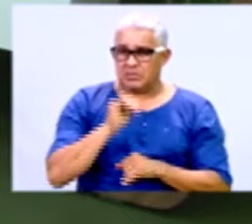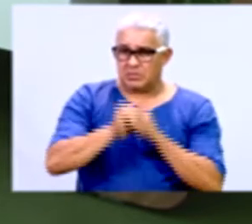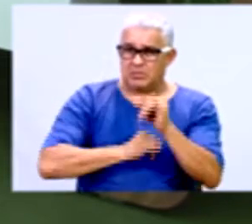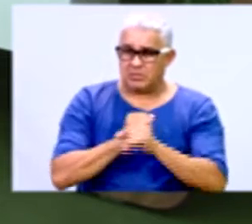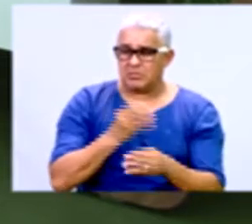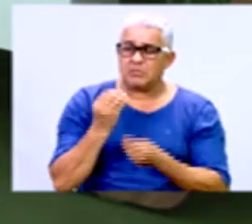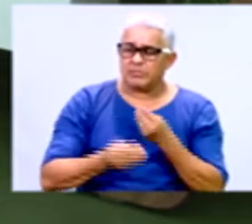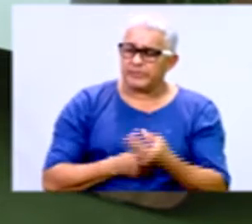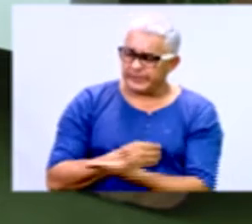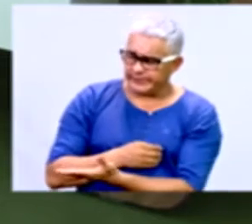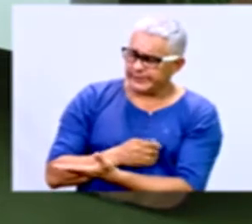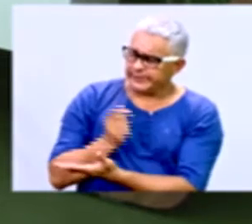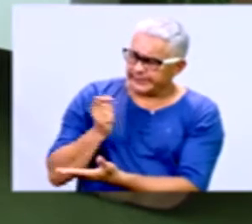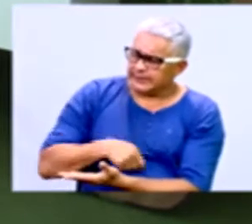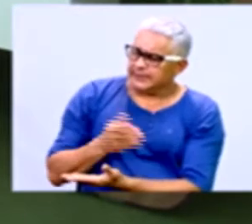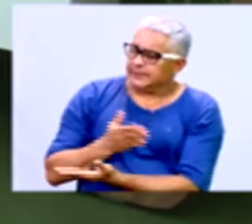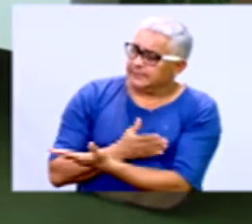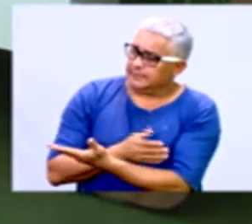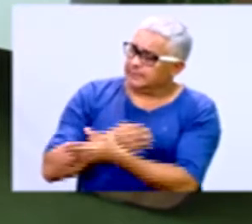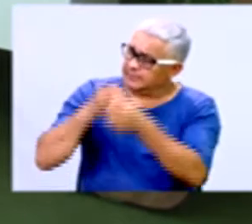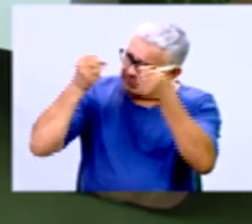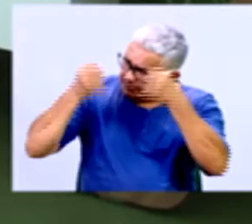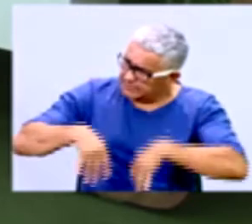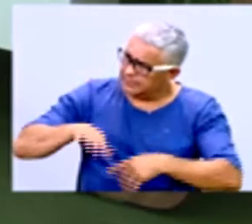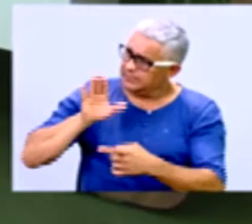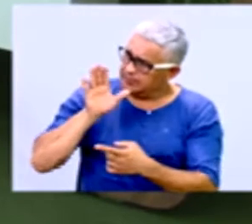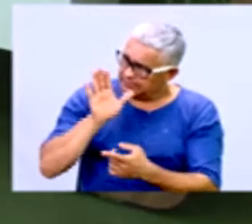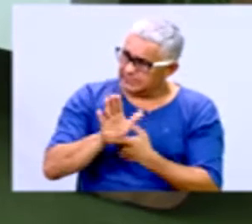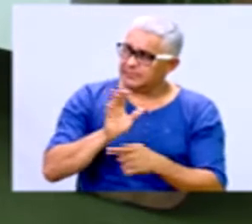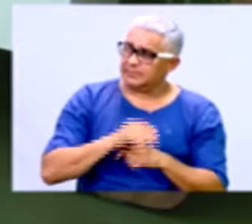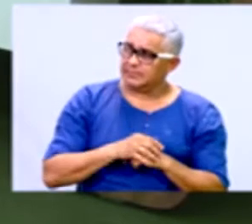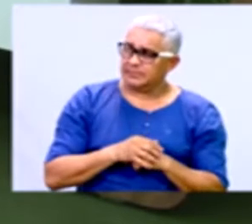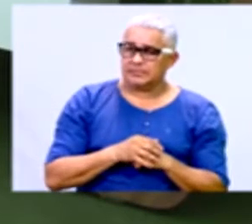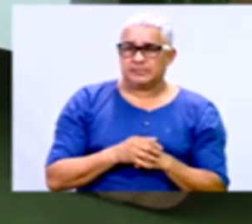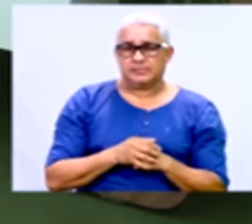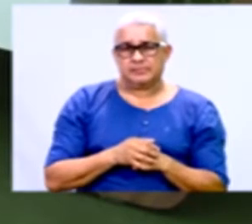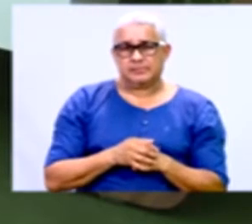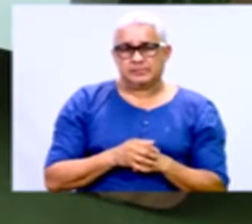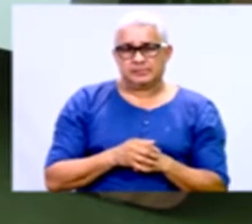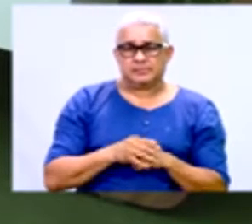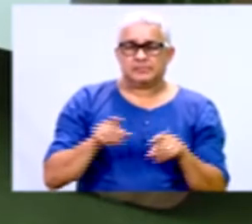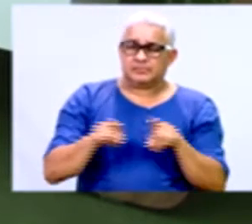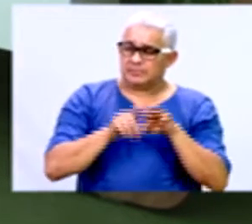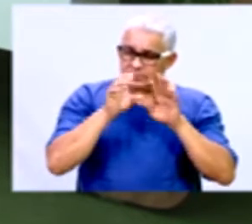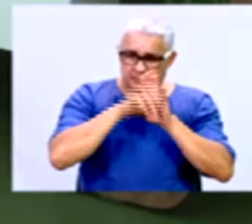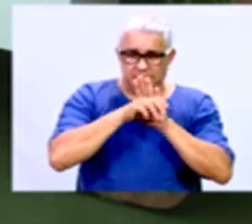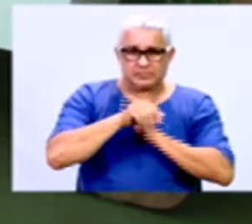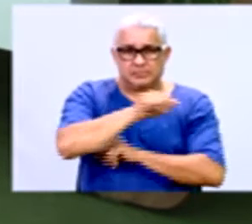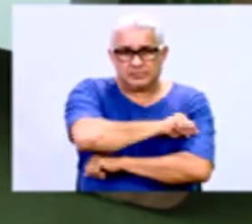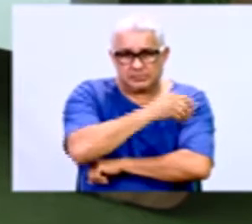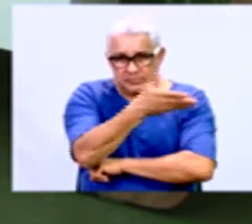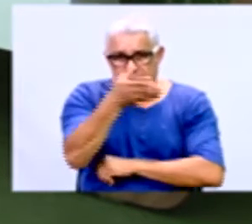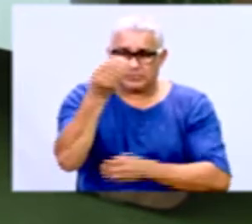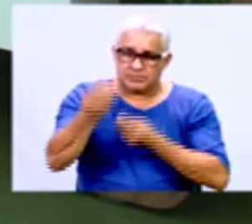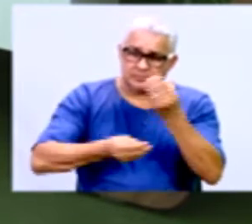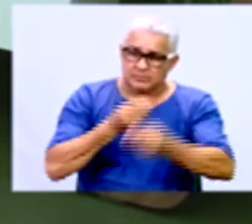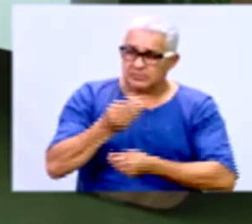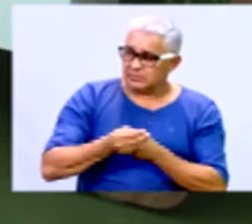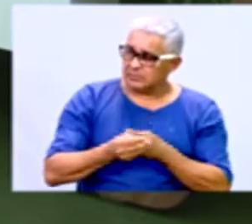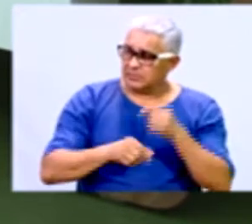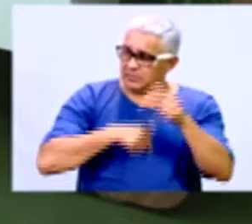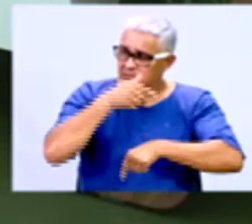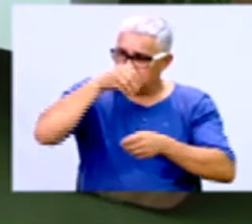que o senhor poderia apresentar, assim, dar uma pincelada geral, conceituar para os nossos alunos como é que funciona assim,